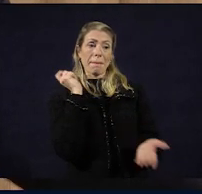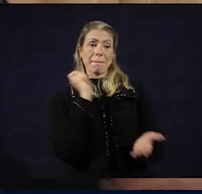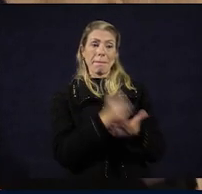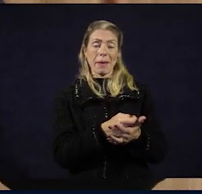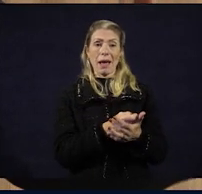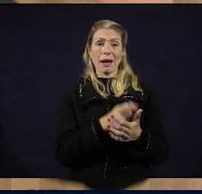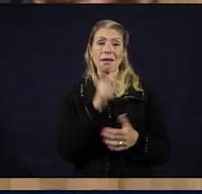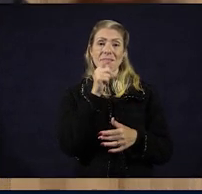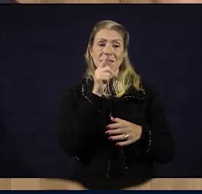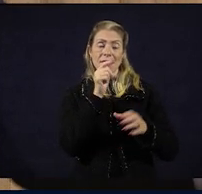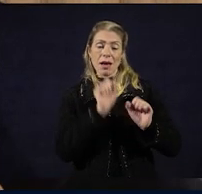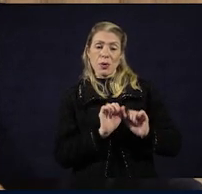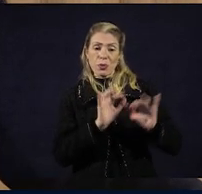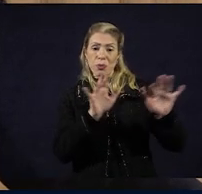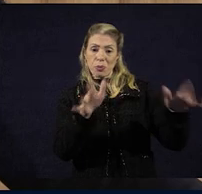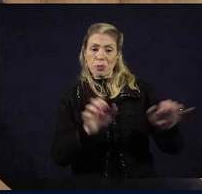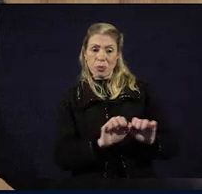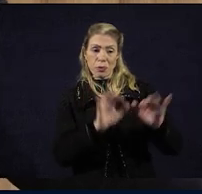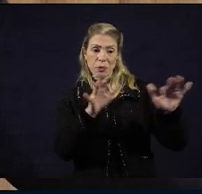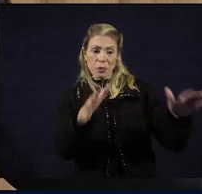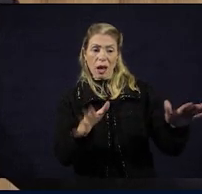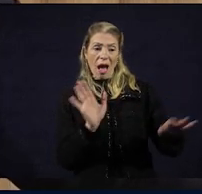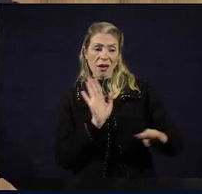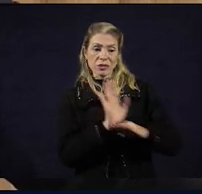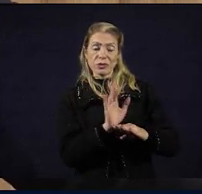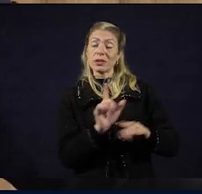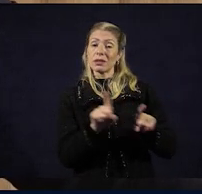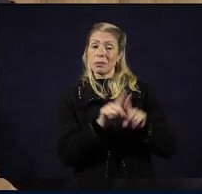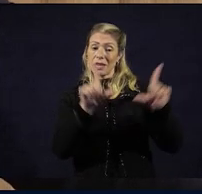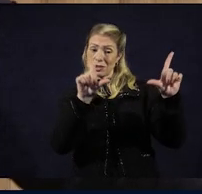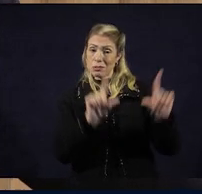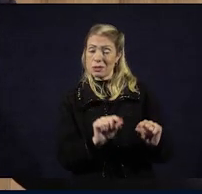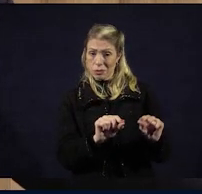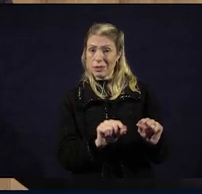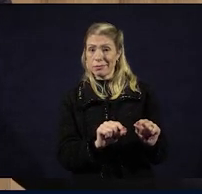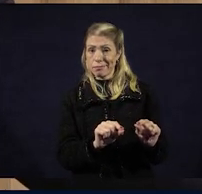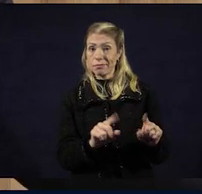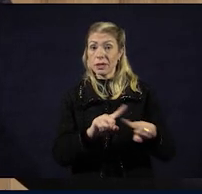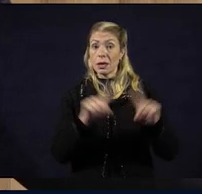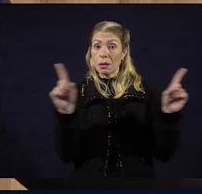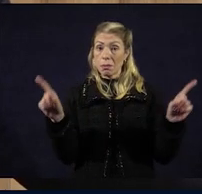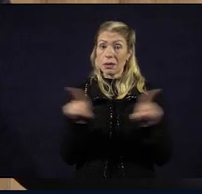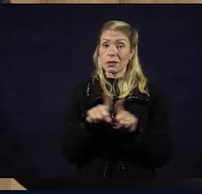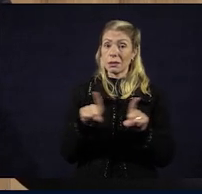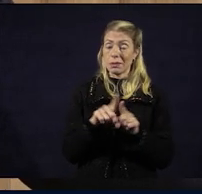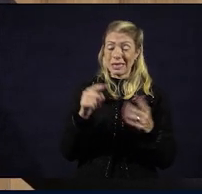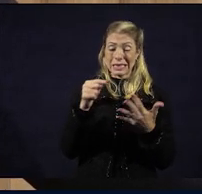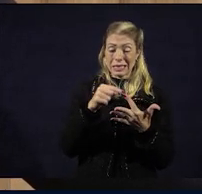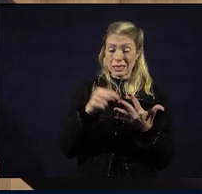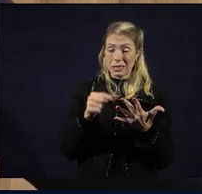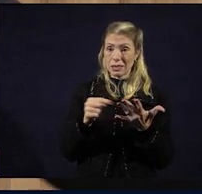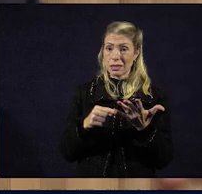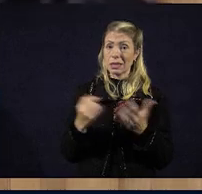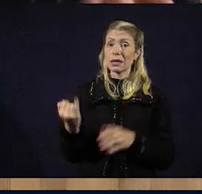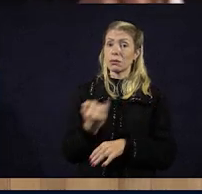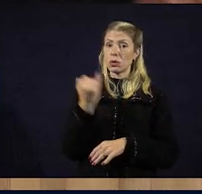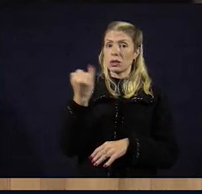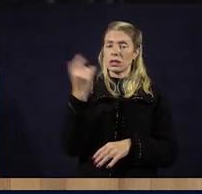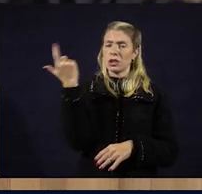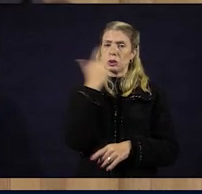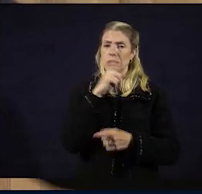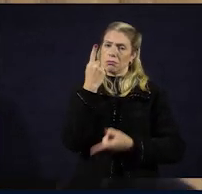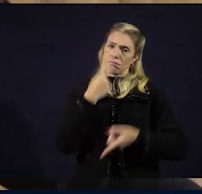expertise grande de irrigação que também ajudava a minimizar mas eram Pontos importantes para serem superados E claro